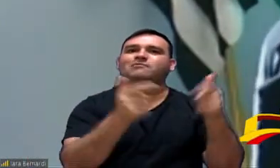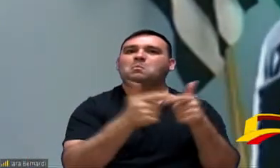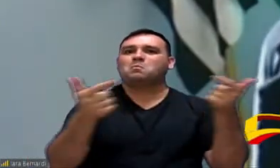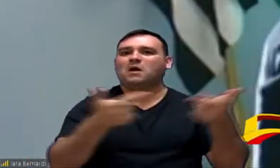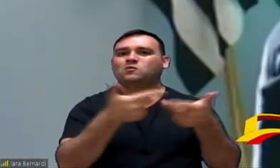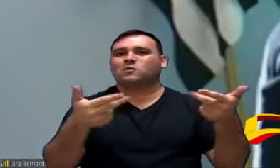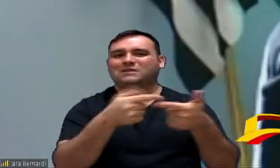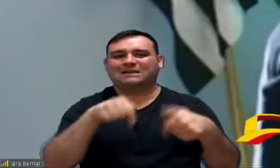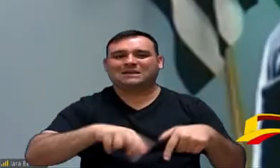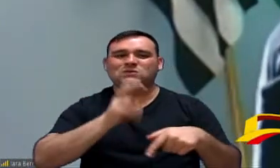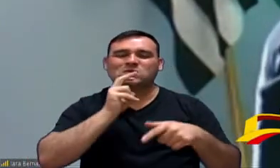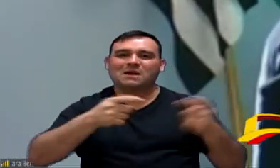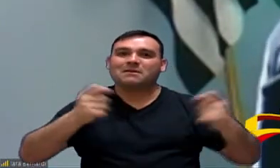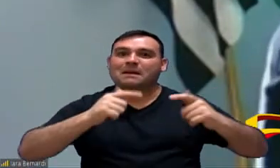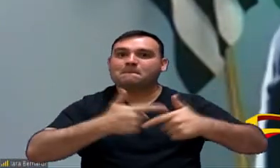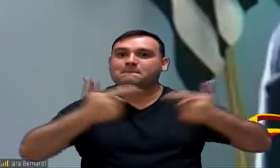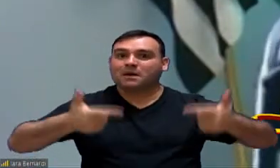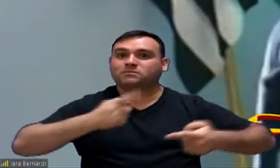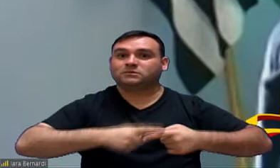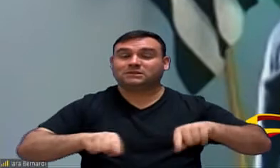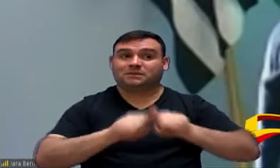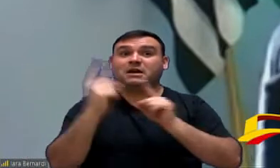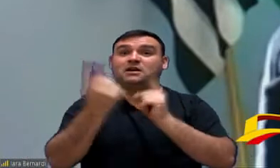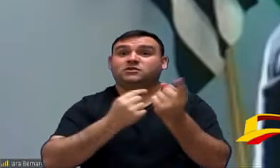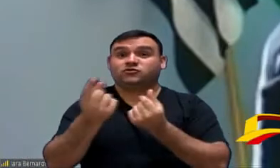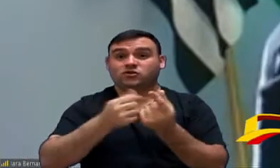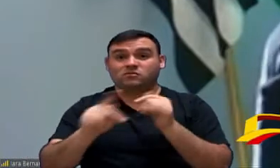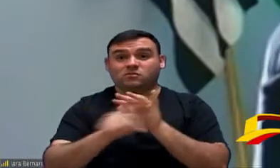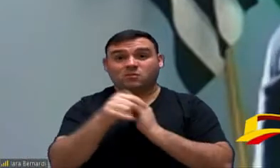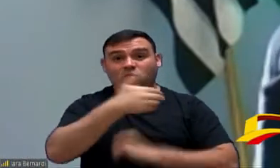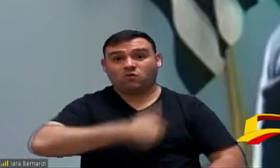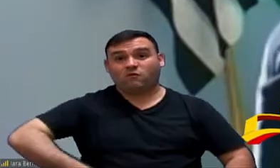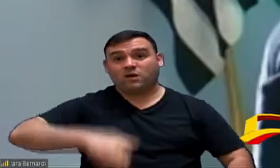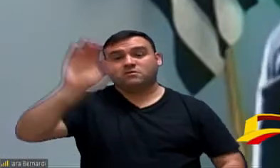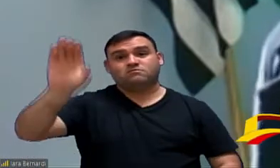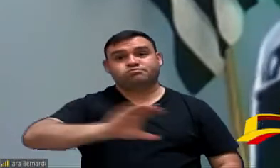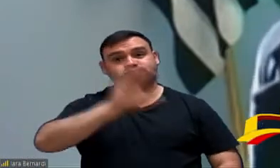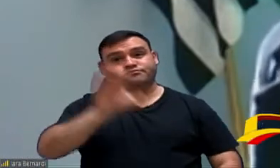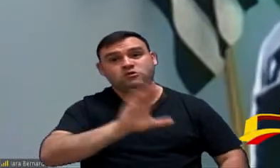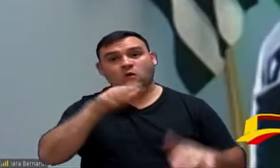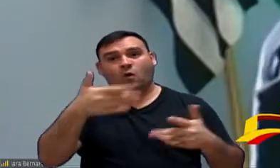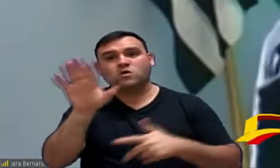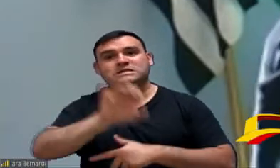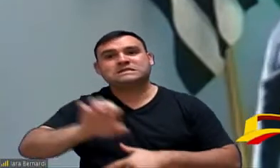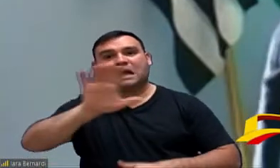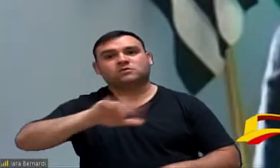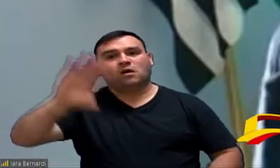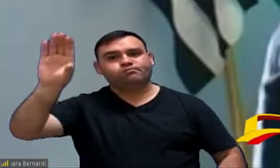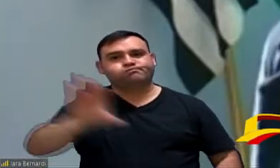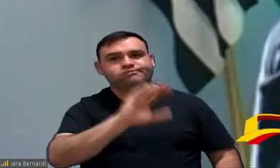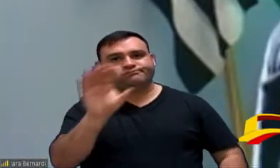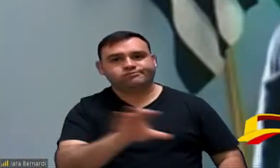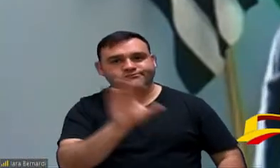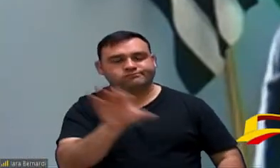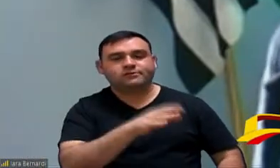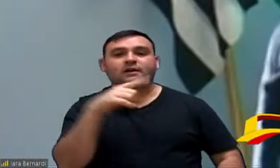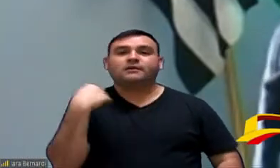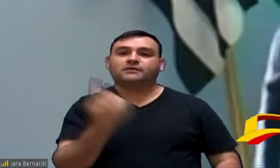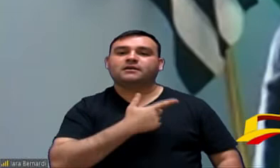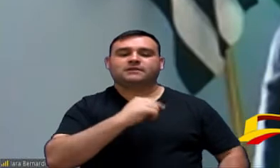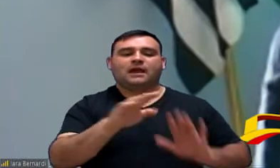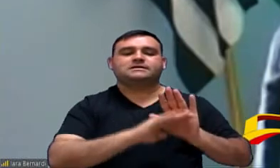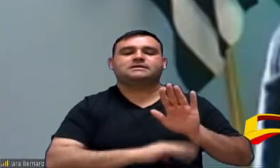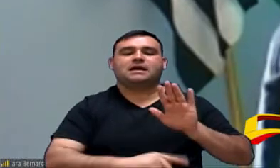mais que essa cidade pode ter, inclusive com recursos federais e estaduais que viriam quando nós tivermos em lei